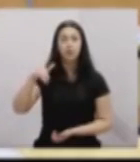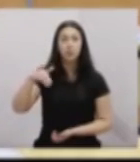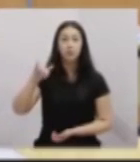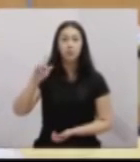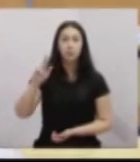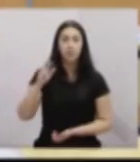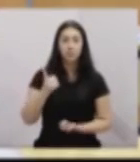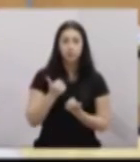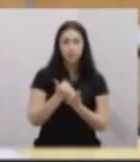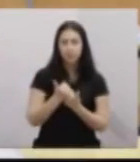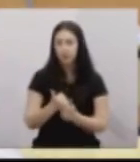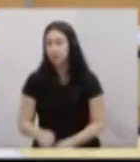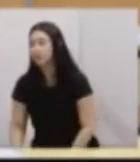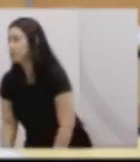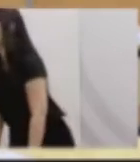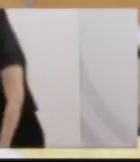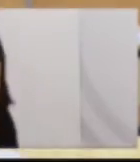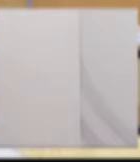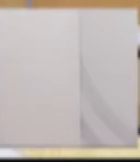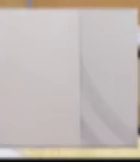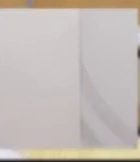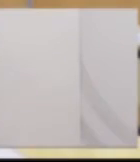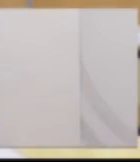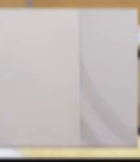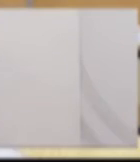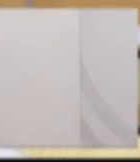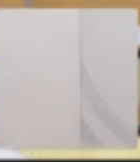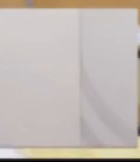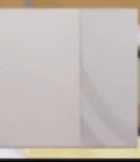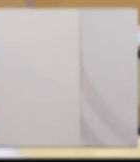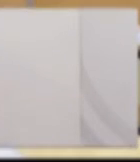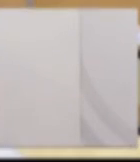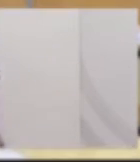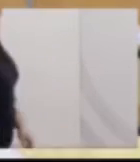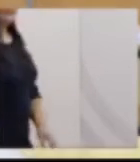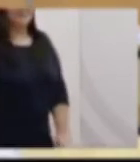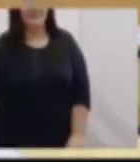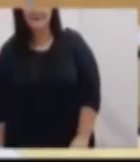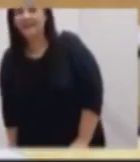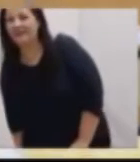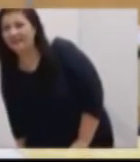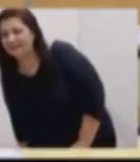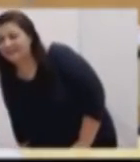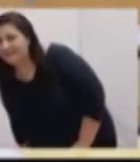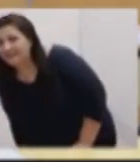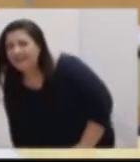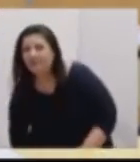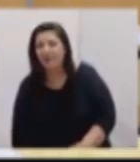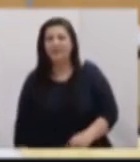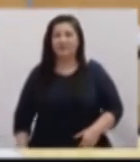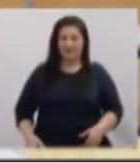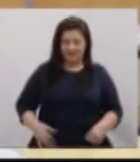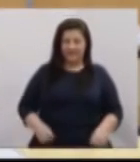vereador Valmir do Parque Meia Lua. Requerimento 137,